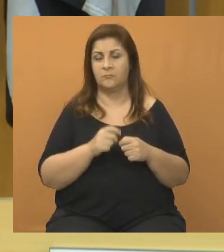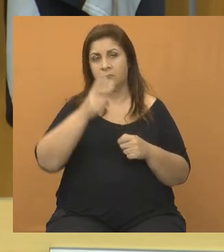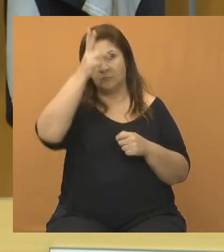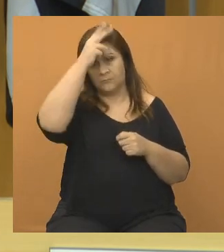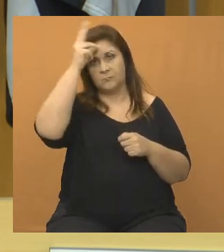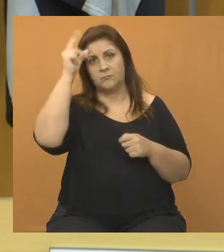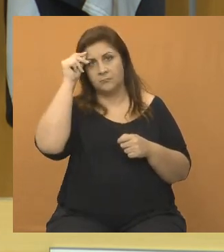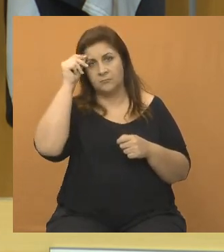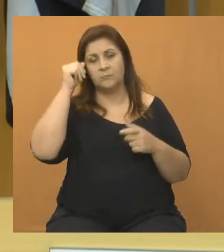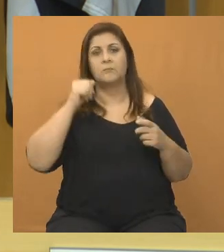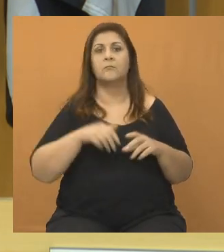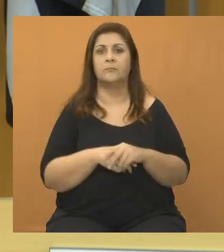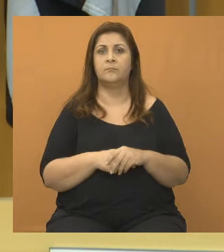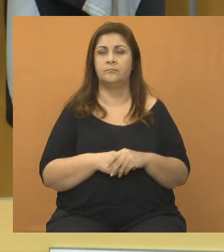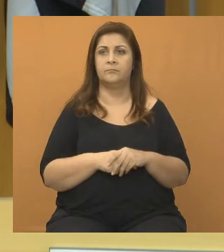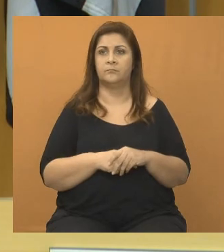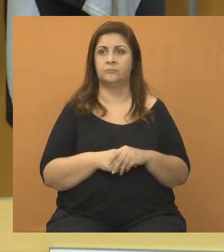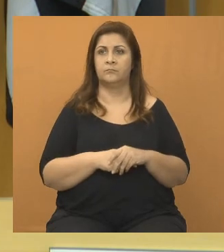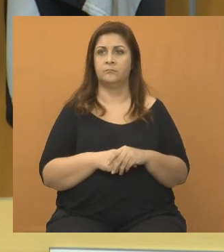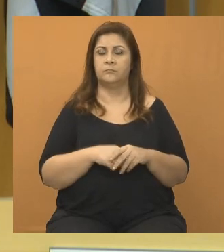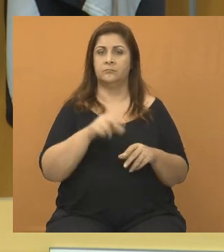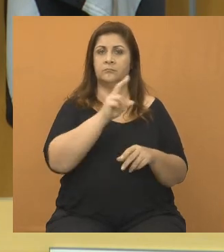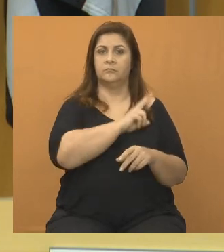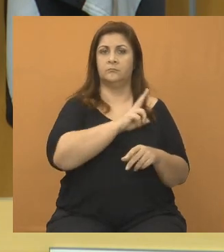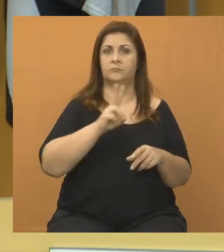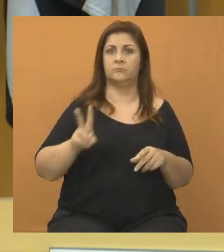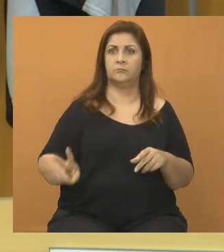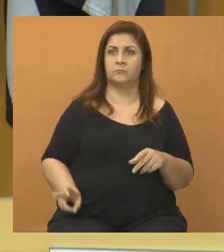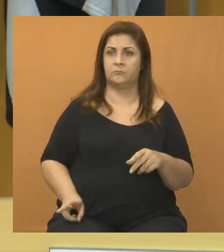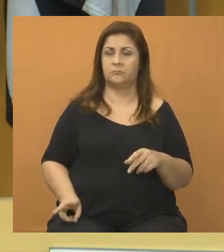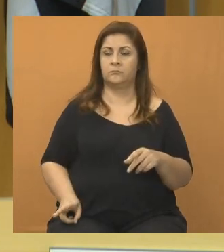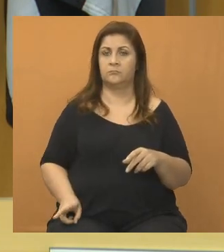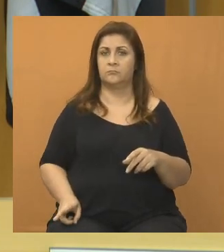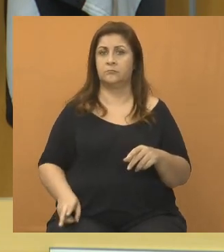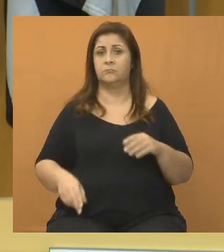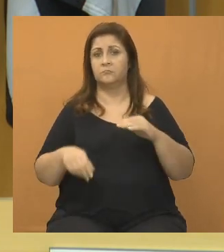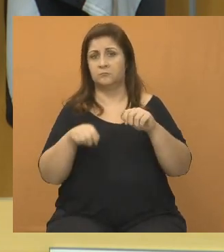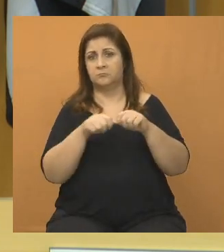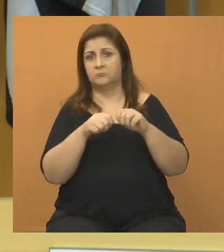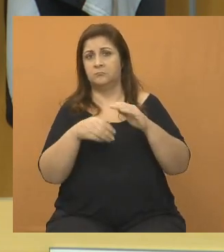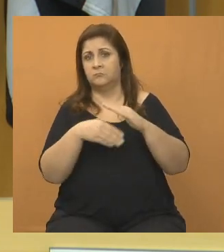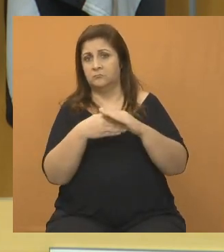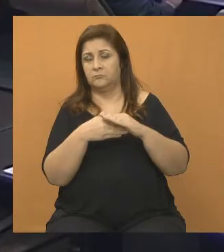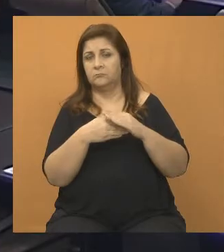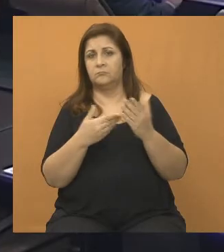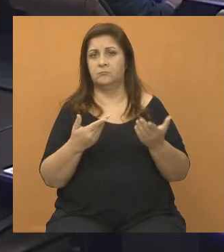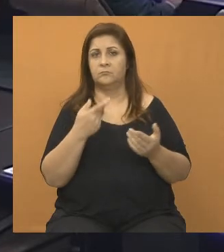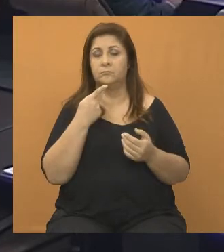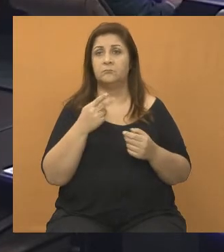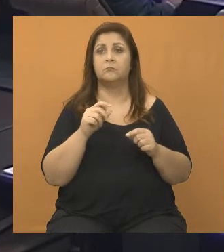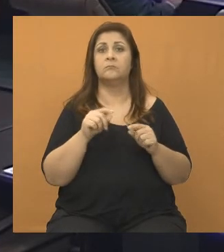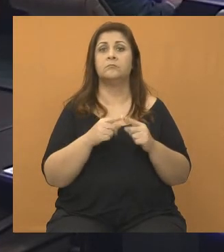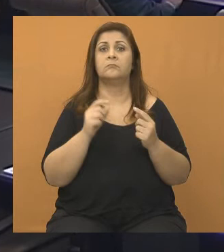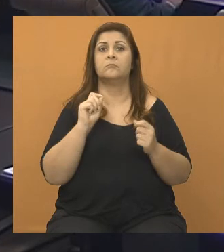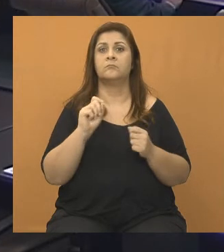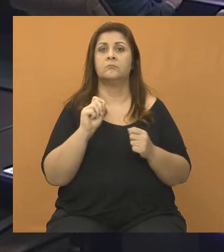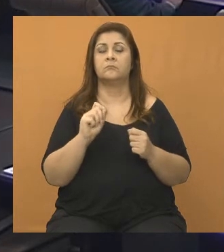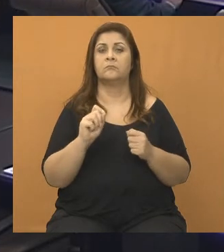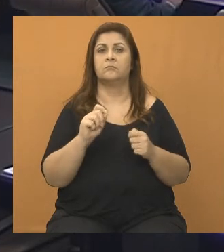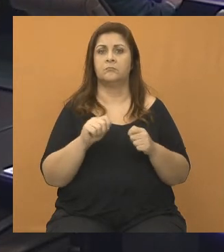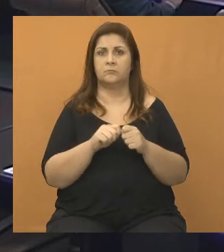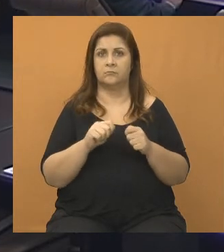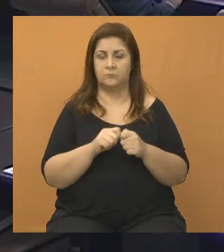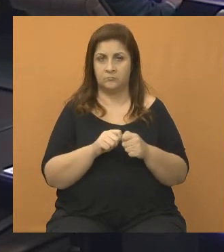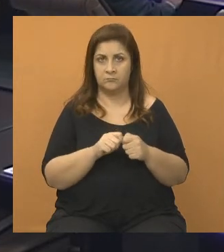prefeitura. Né? A prefeitura executa, os vereadores vão fazer as emendas, né? Mas quem vai executar, quem vai